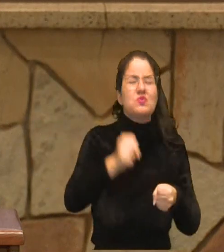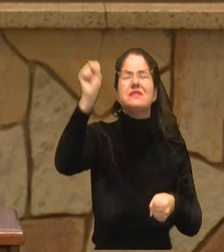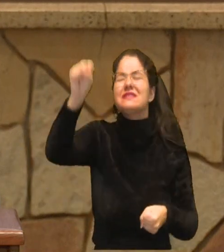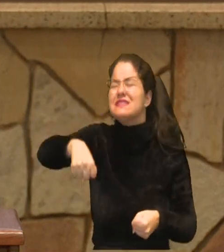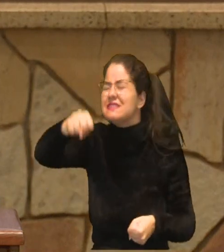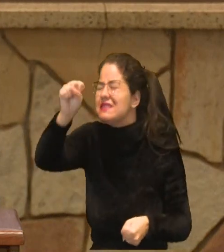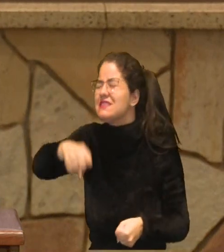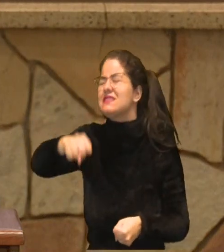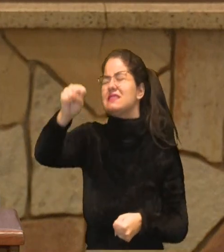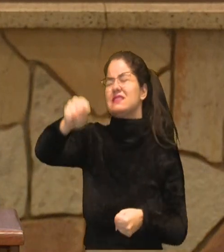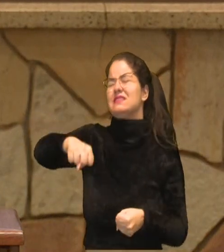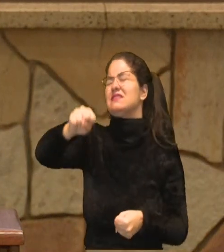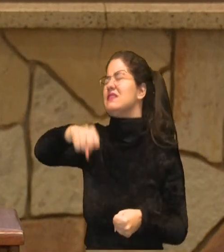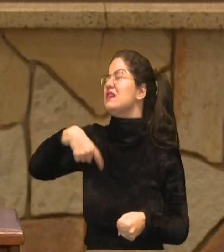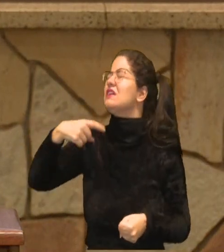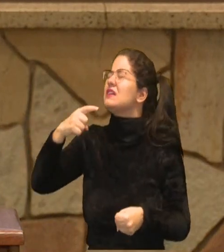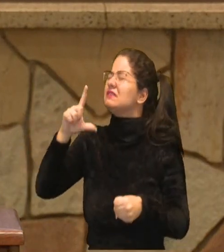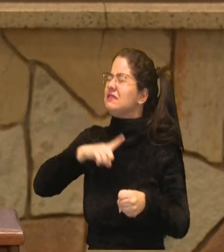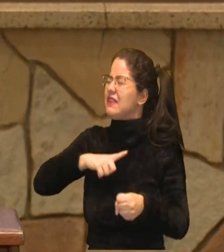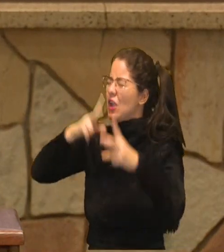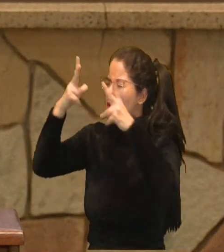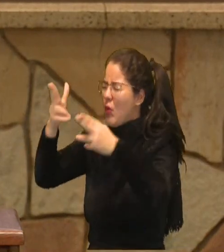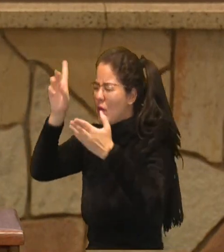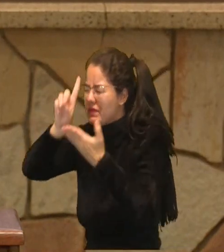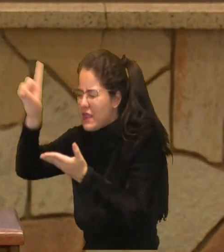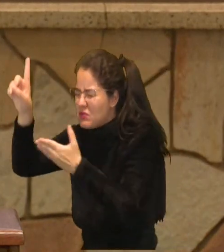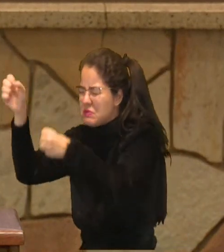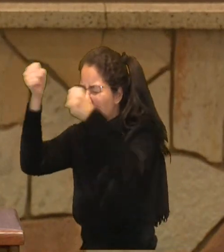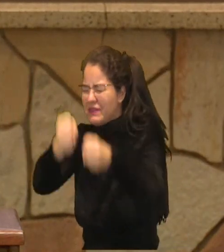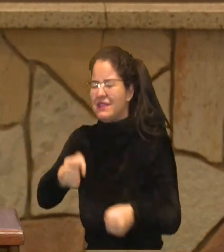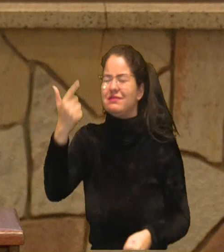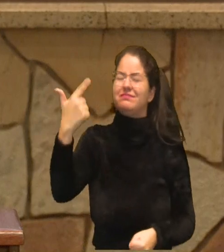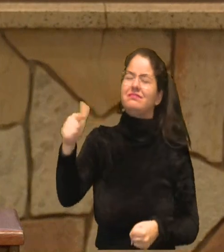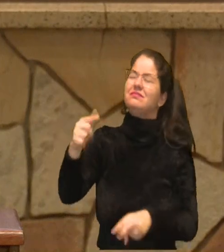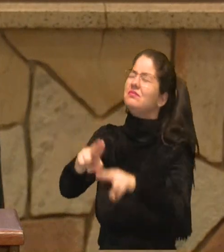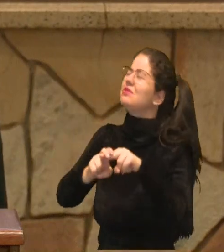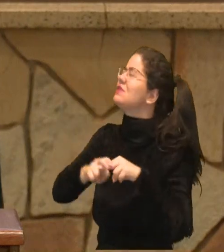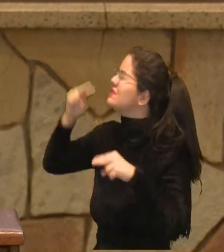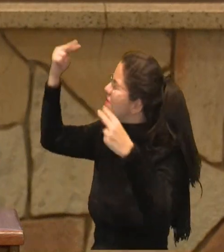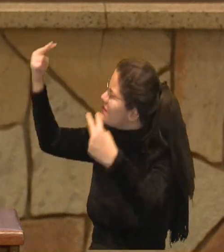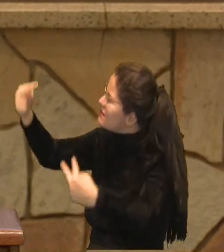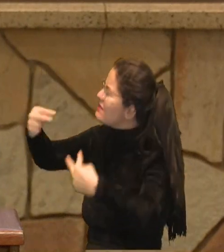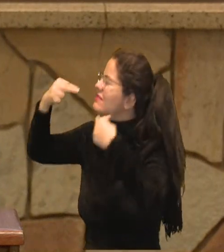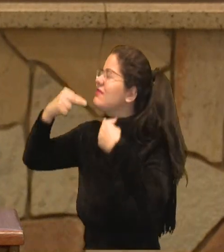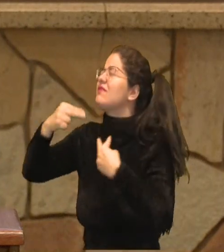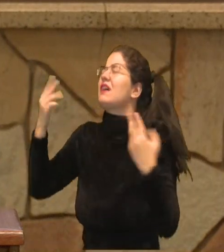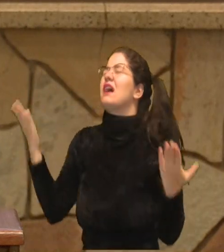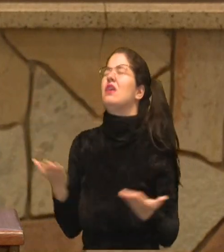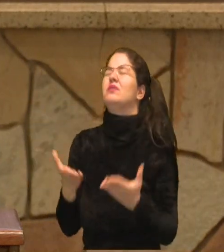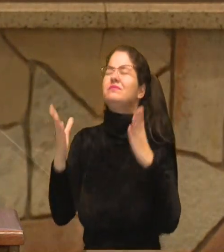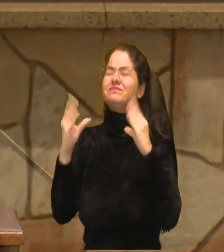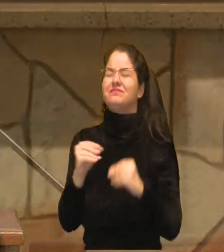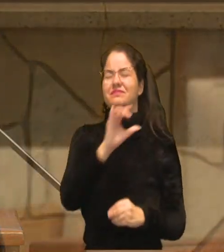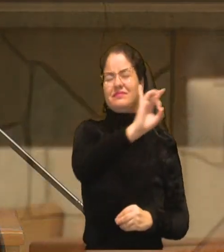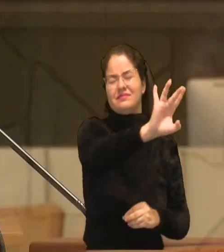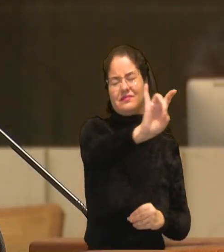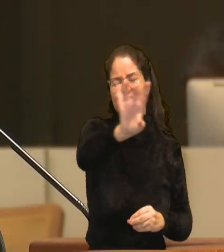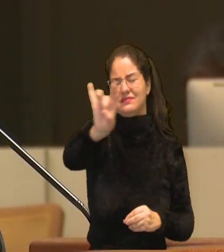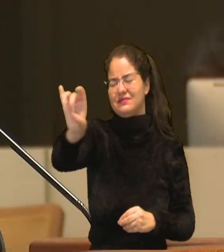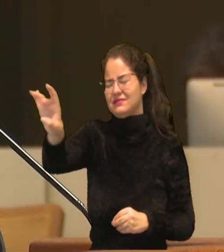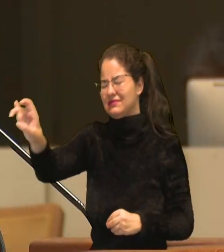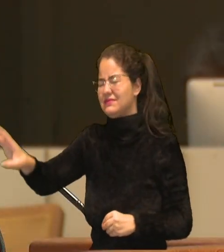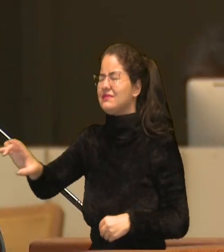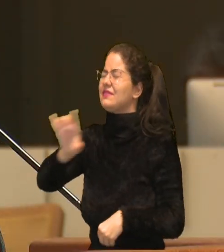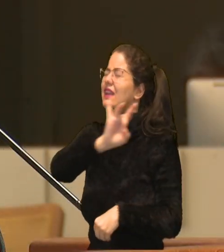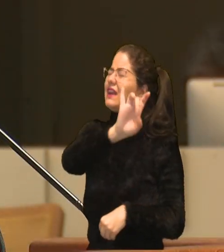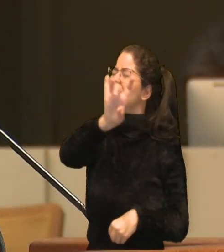há fortaleza como o Senhor. Por isso, Pai, ouve os Teus filhos nesta noite, cada um deles, cada um